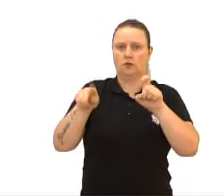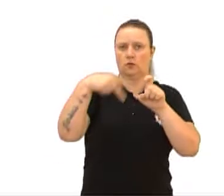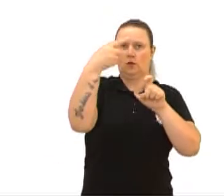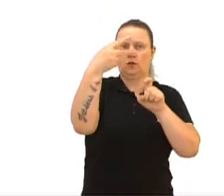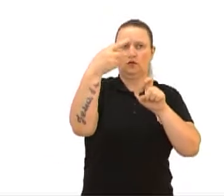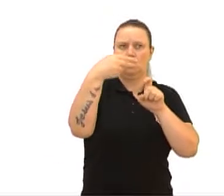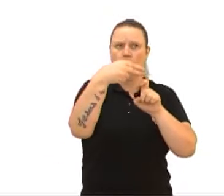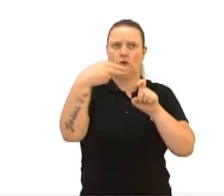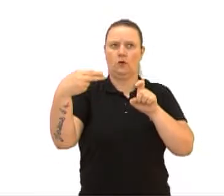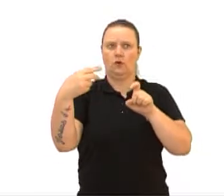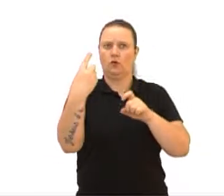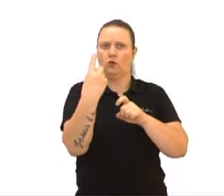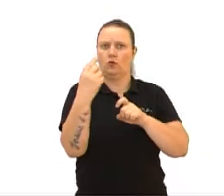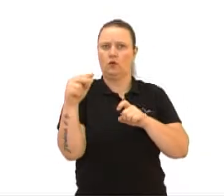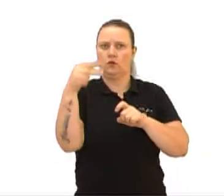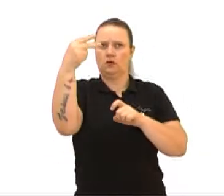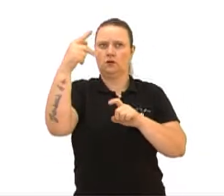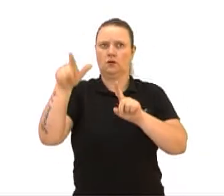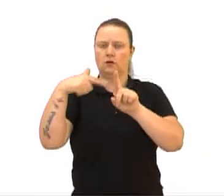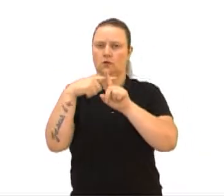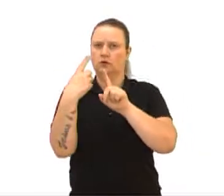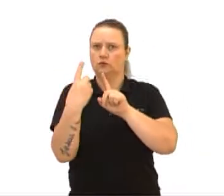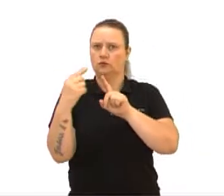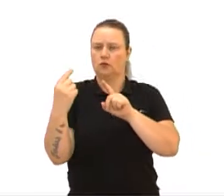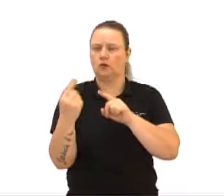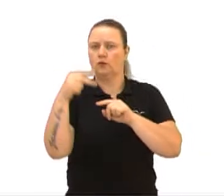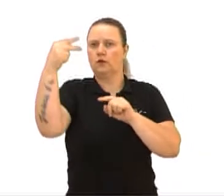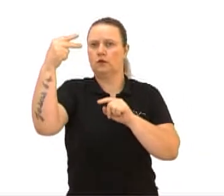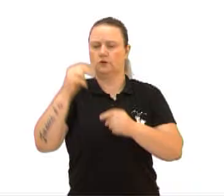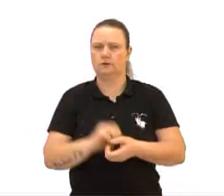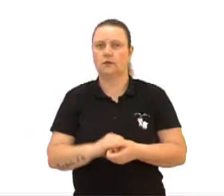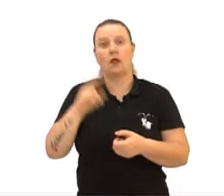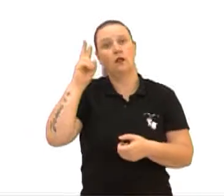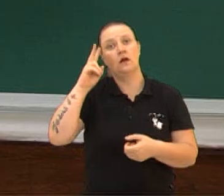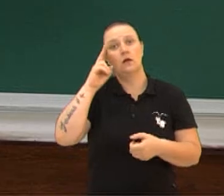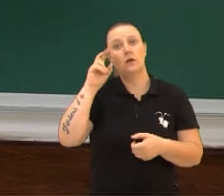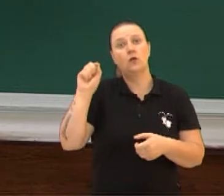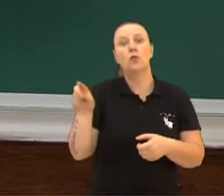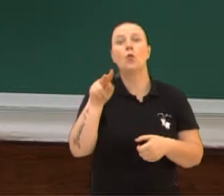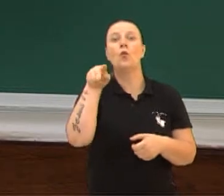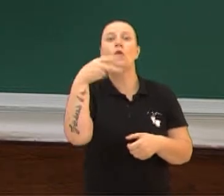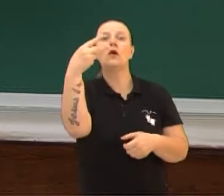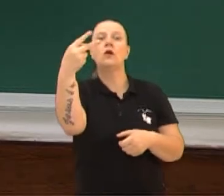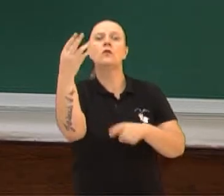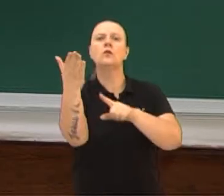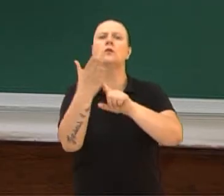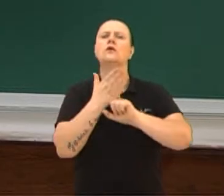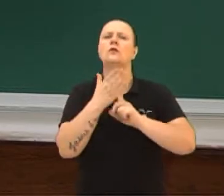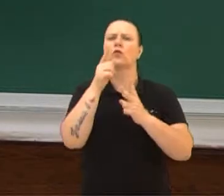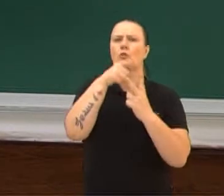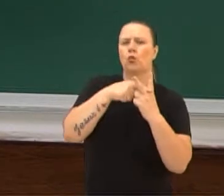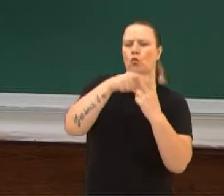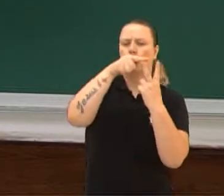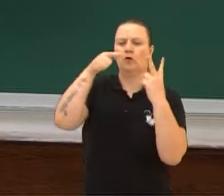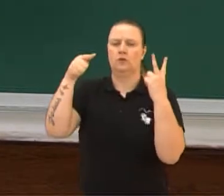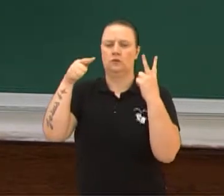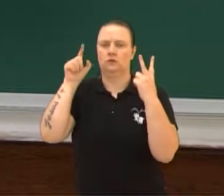1 ao quadrado mais 1 ao quadrado. Lembrando que, quando eu tenho o quadrado, ele é uma raiz, né?